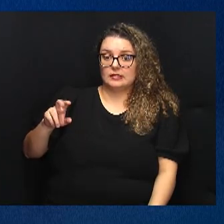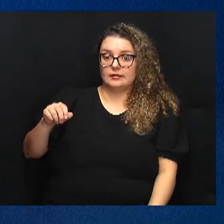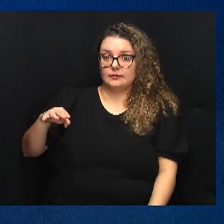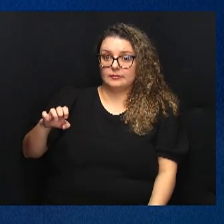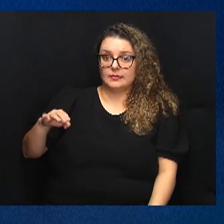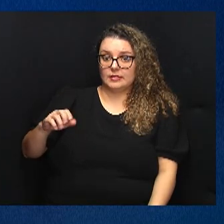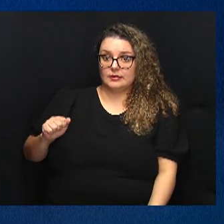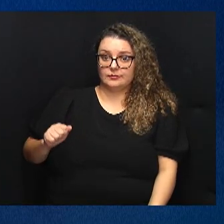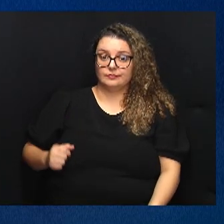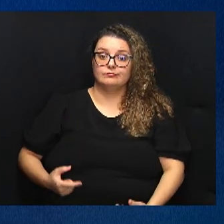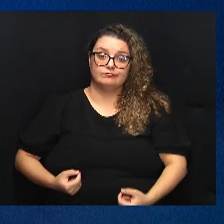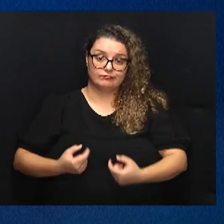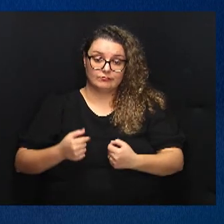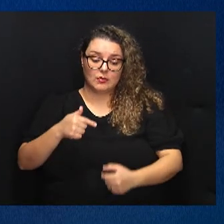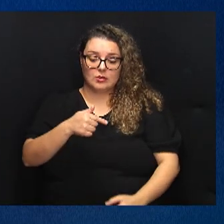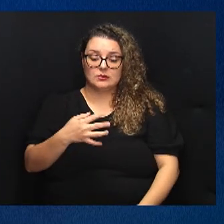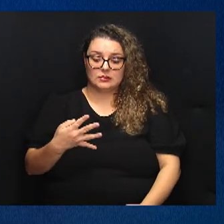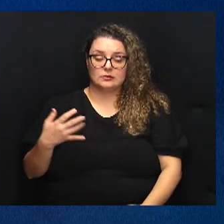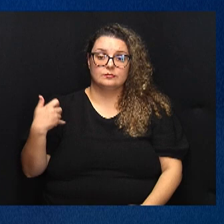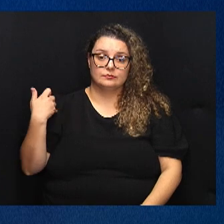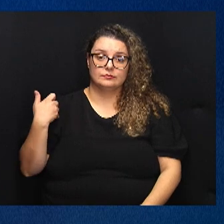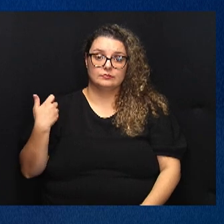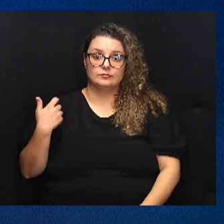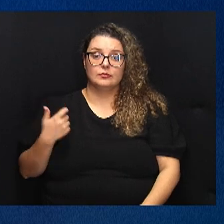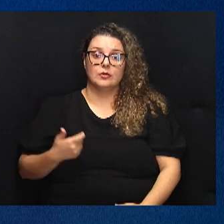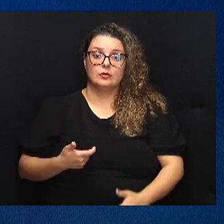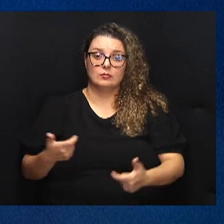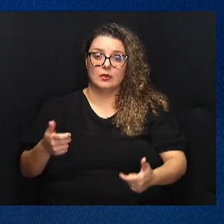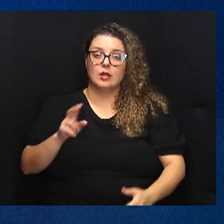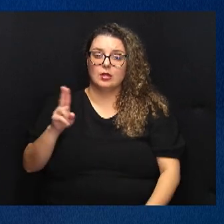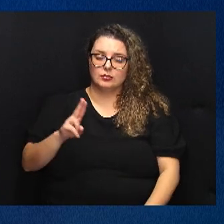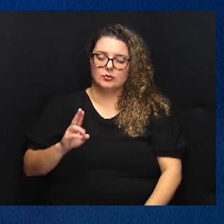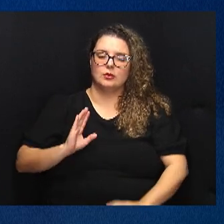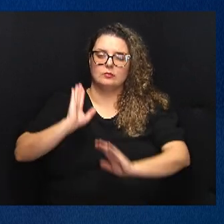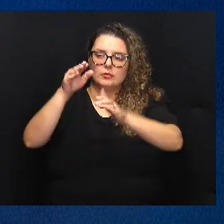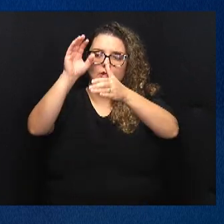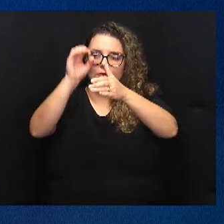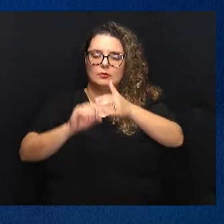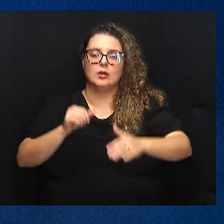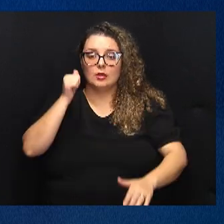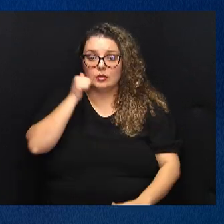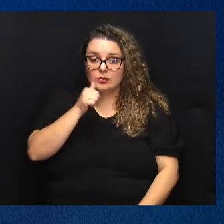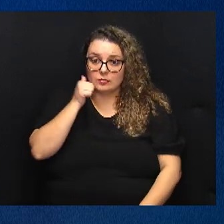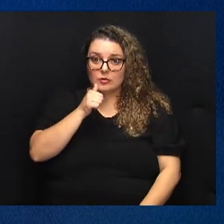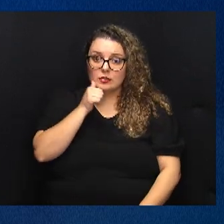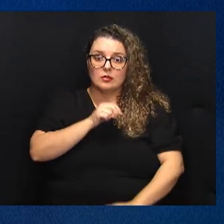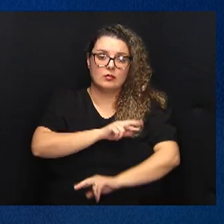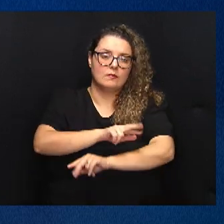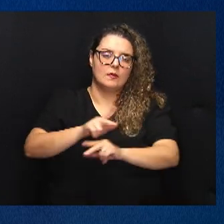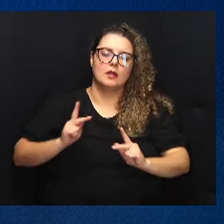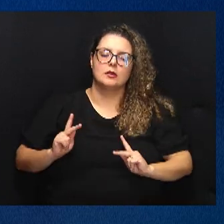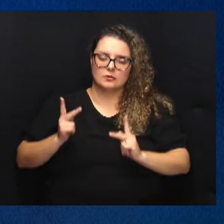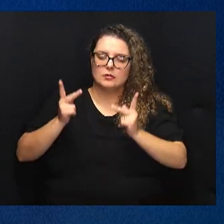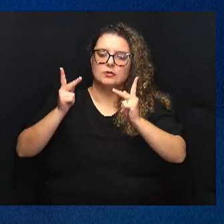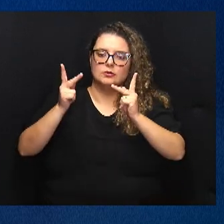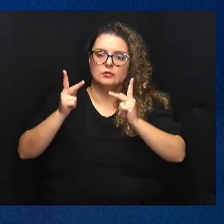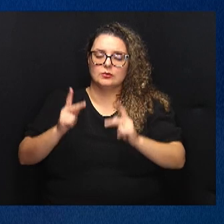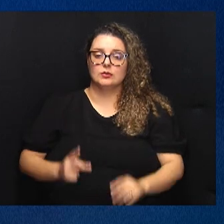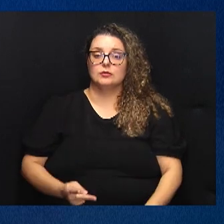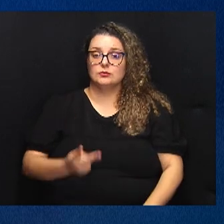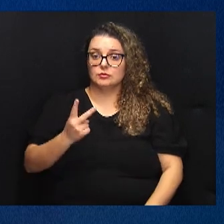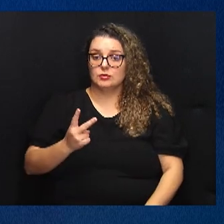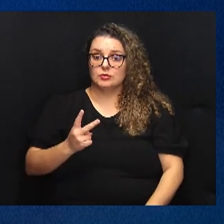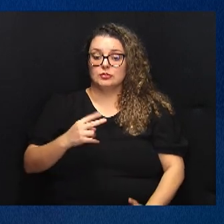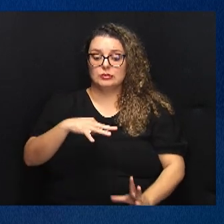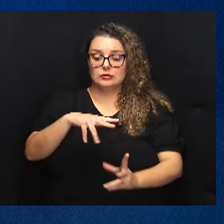um tumor, um dos maiores nomes do basquete feminino, inúmeras conquistas, 2 mundiais